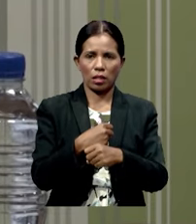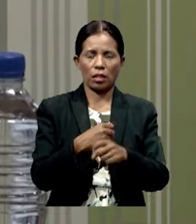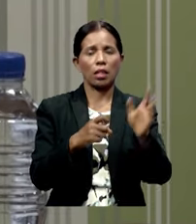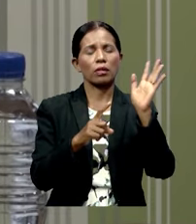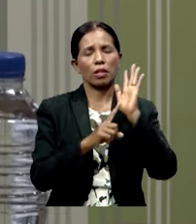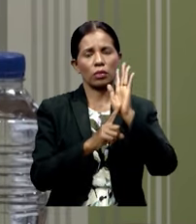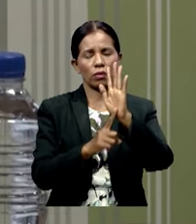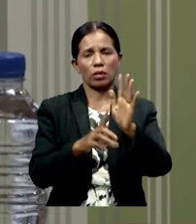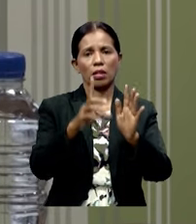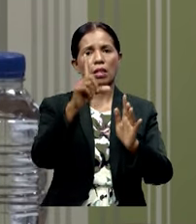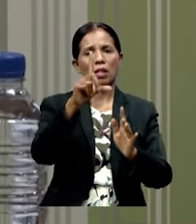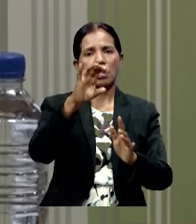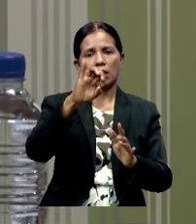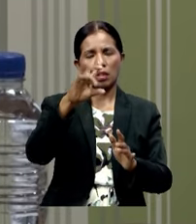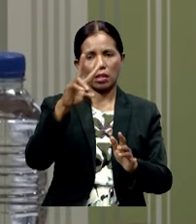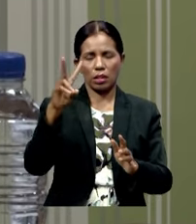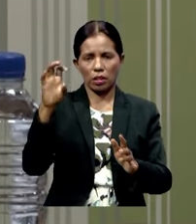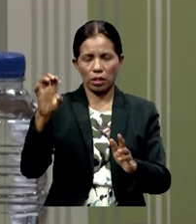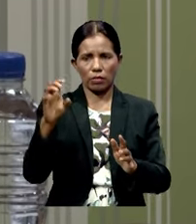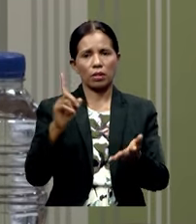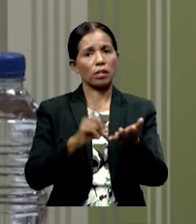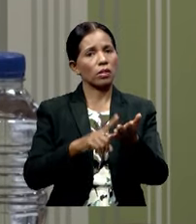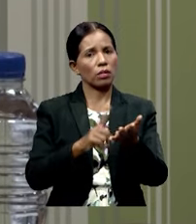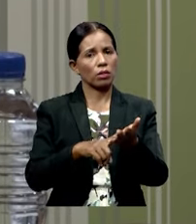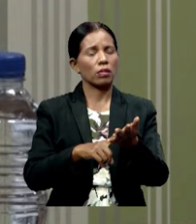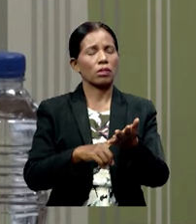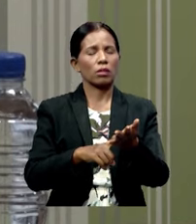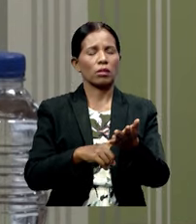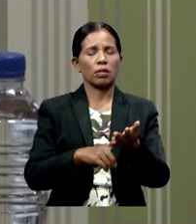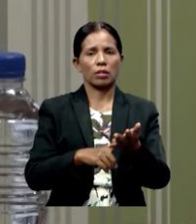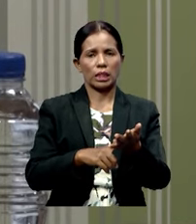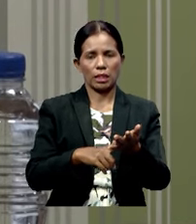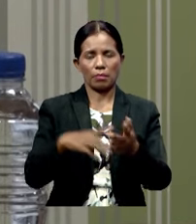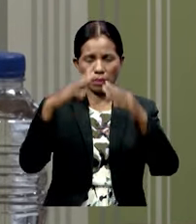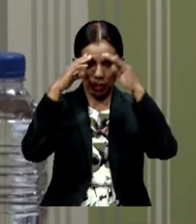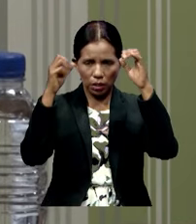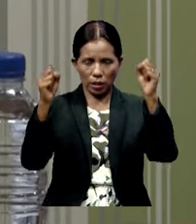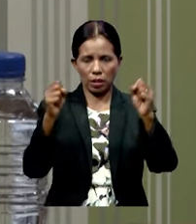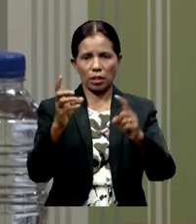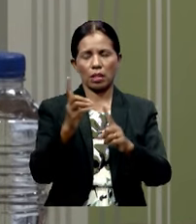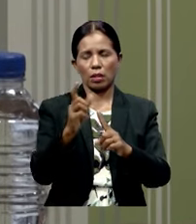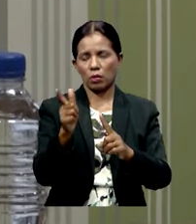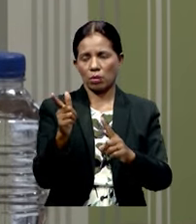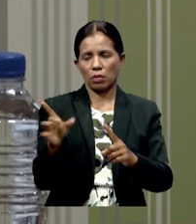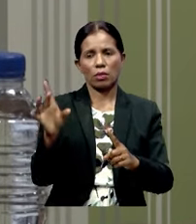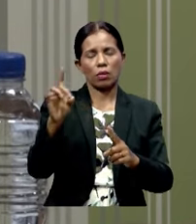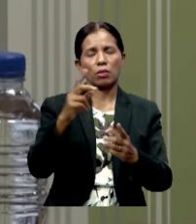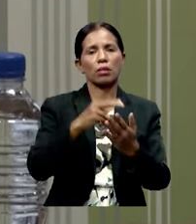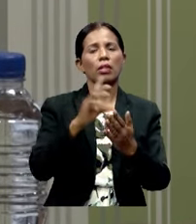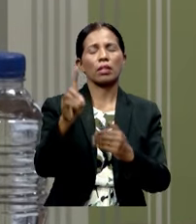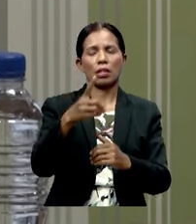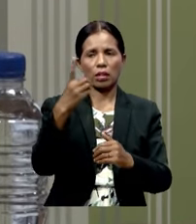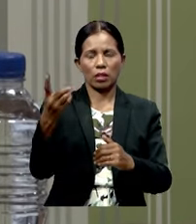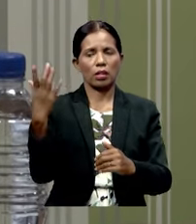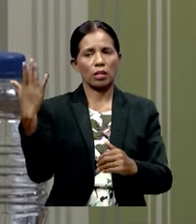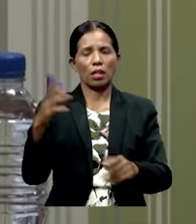direto, discurso presidente nia, ia dia 28 da dia, palácio presidente, aitara clara,